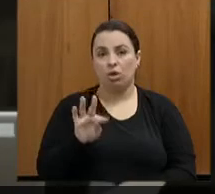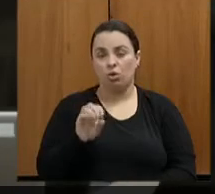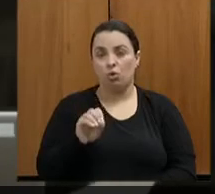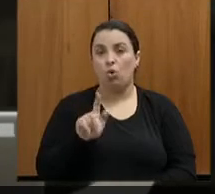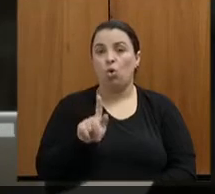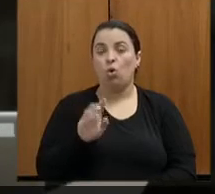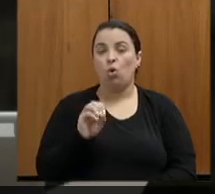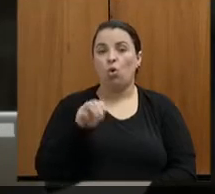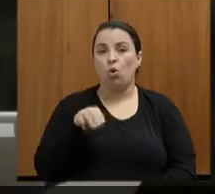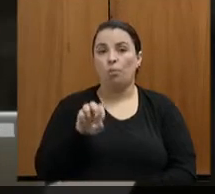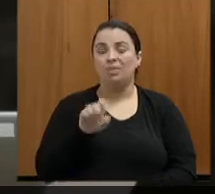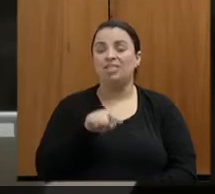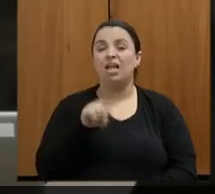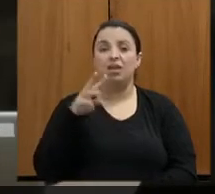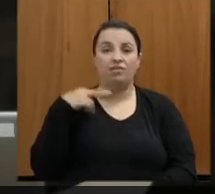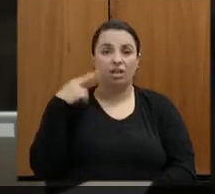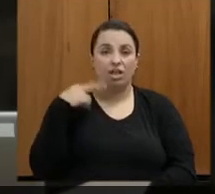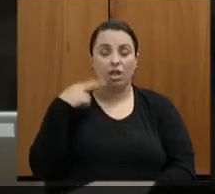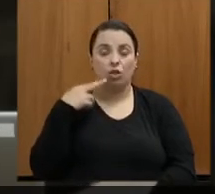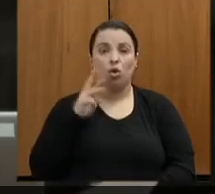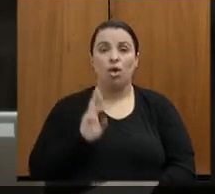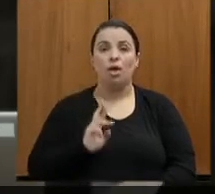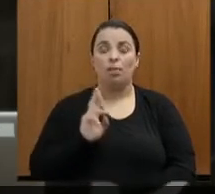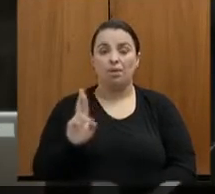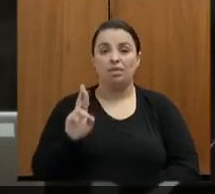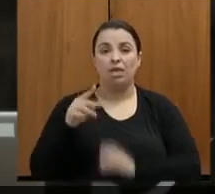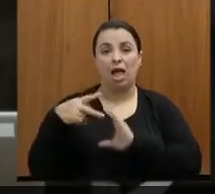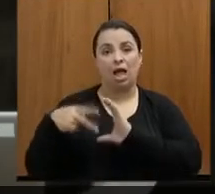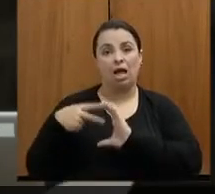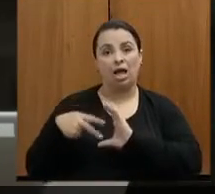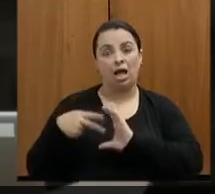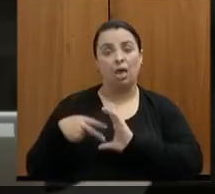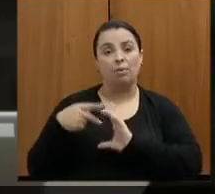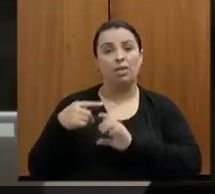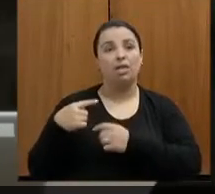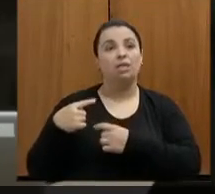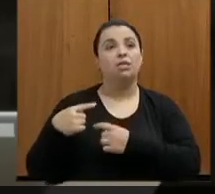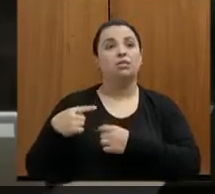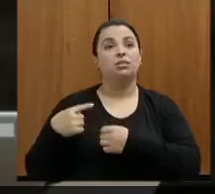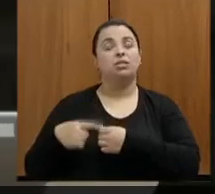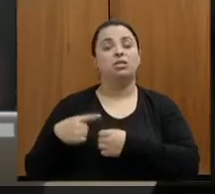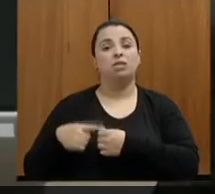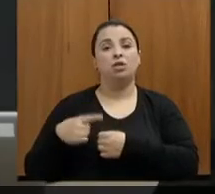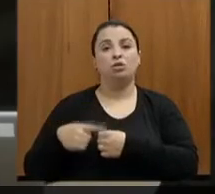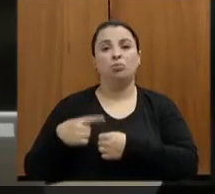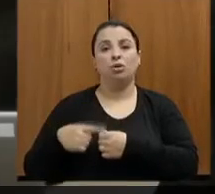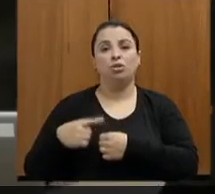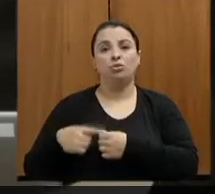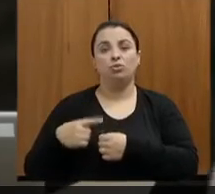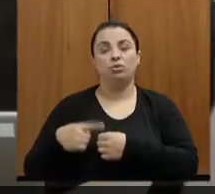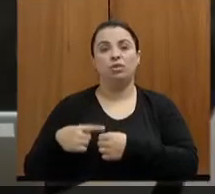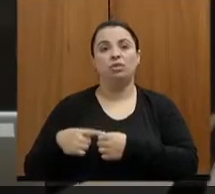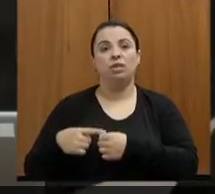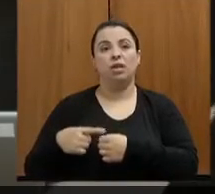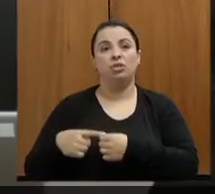representando a Câmara Municipal de Timóteo, Beto do Estorfamento.